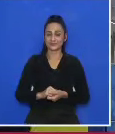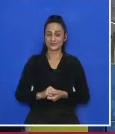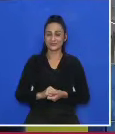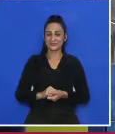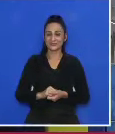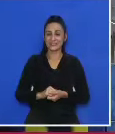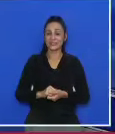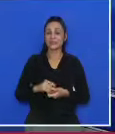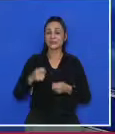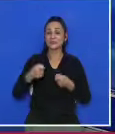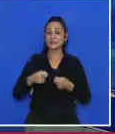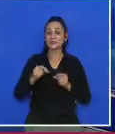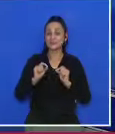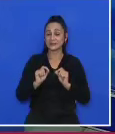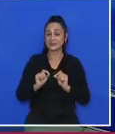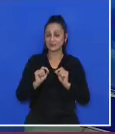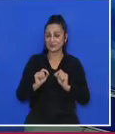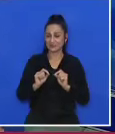Será necessário